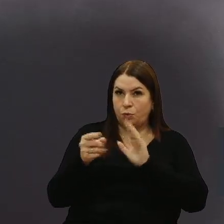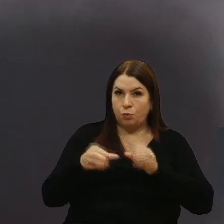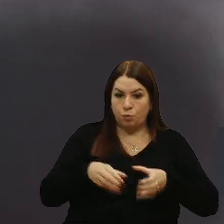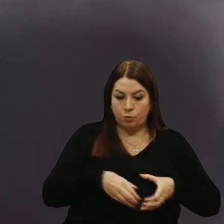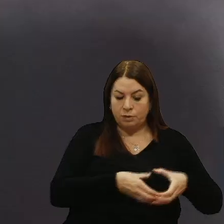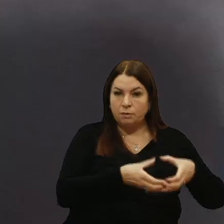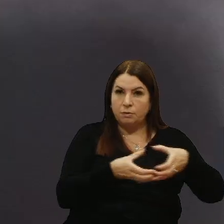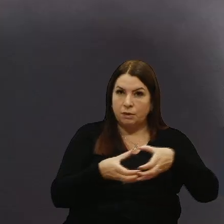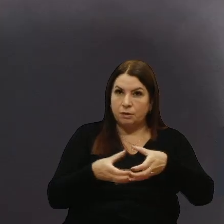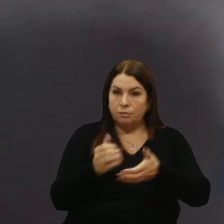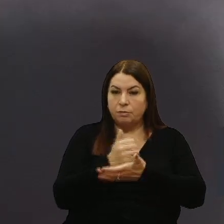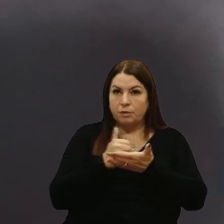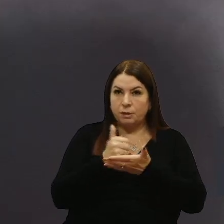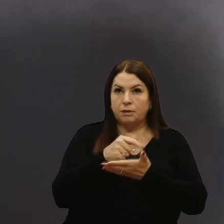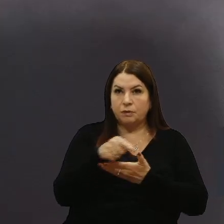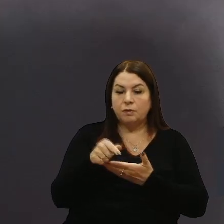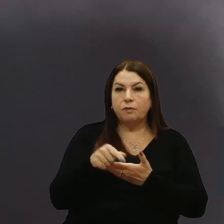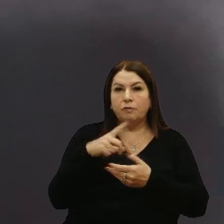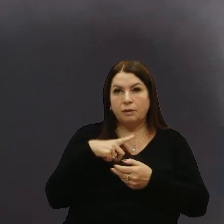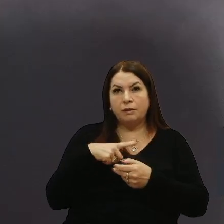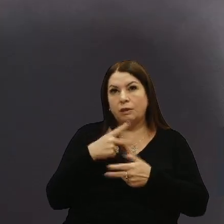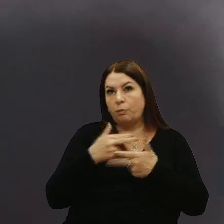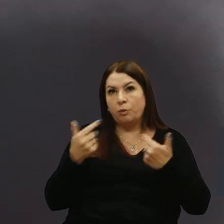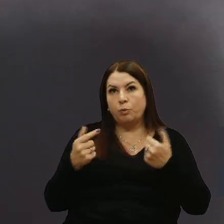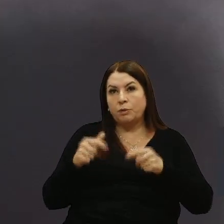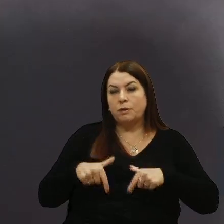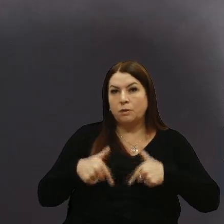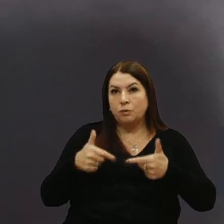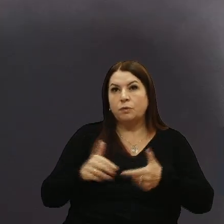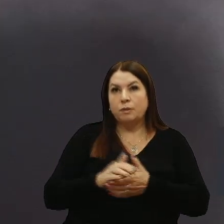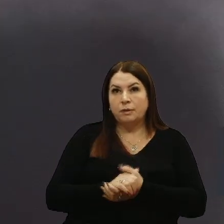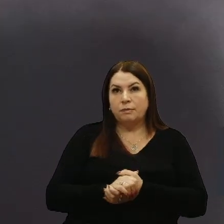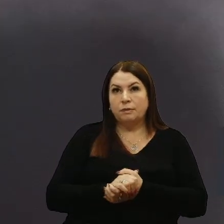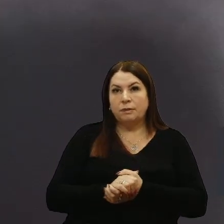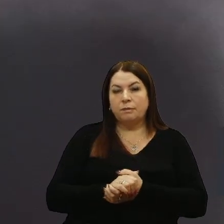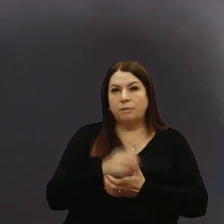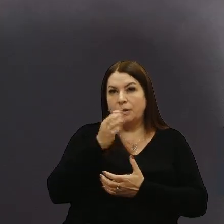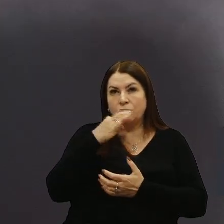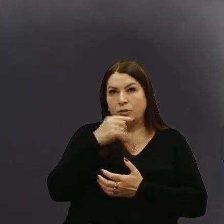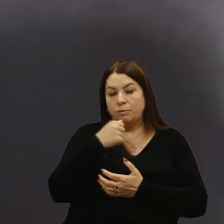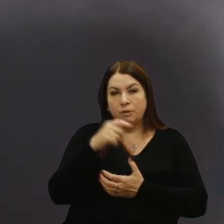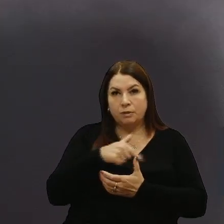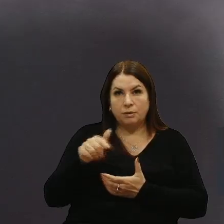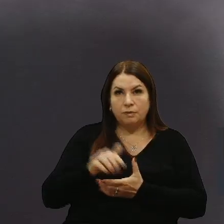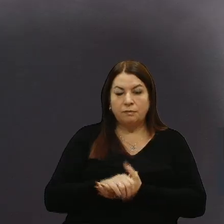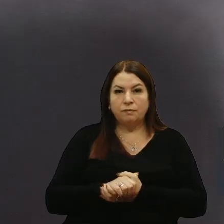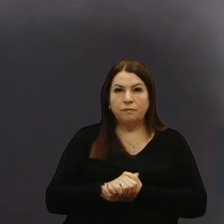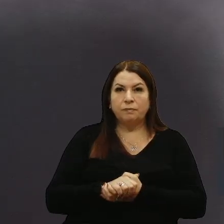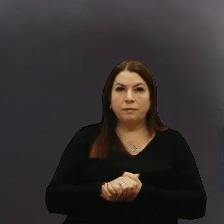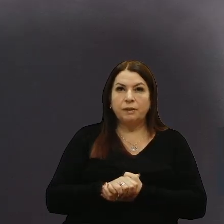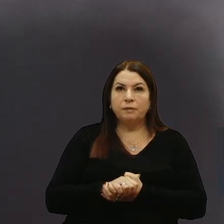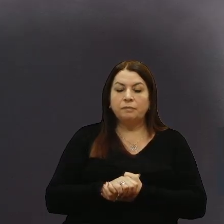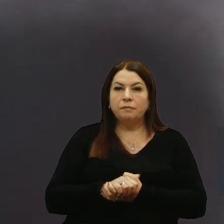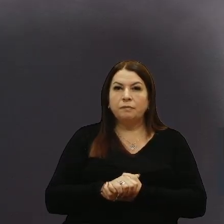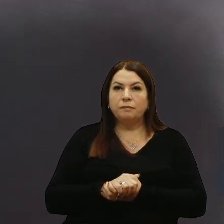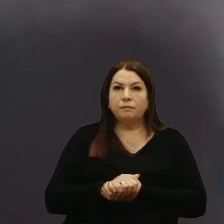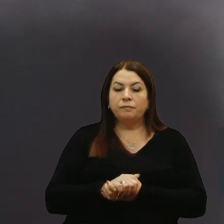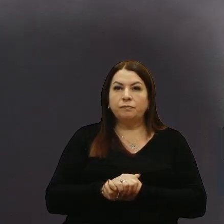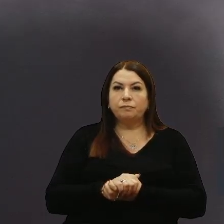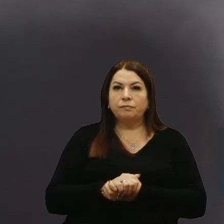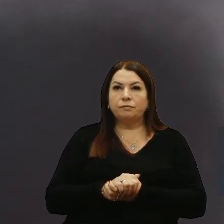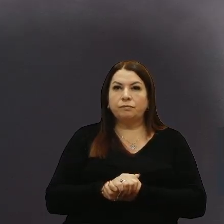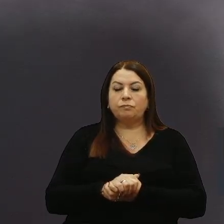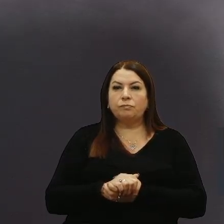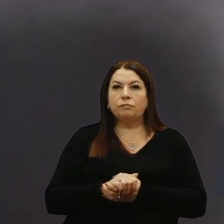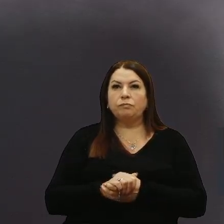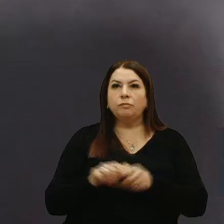básico, provavelmente vai ter que ter algumas ações. Mas Caxias não precisa. Sabemos, né,